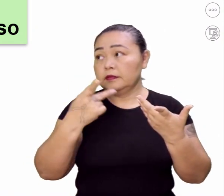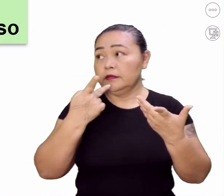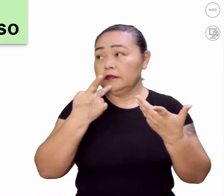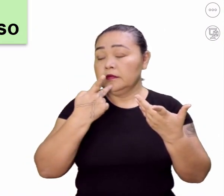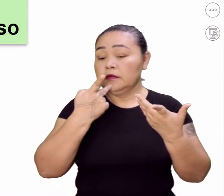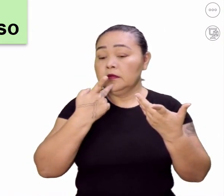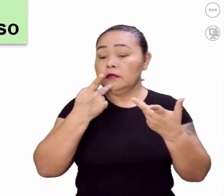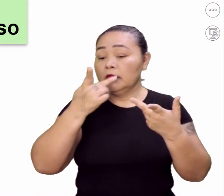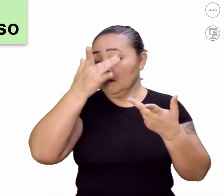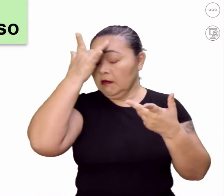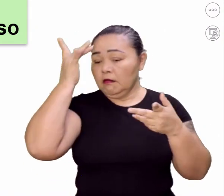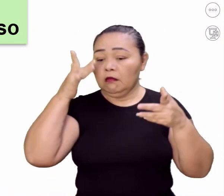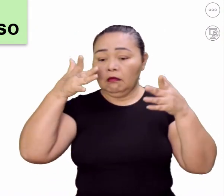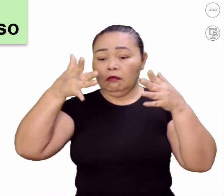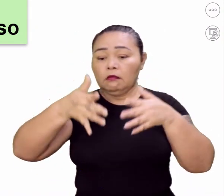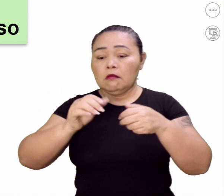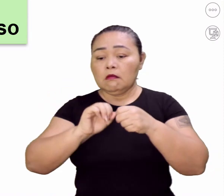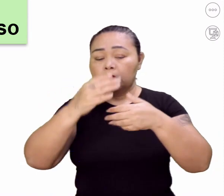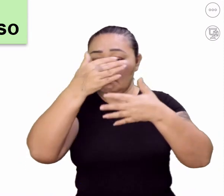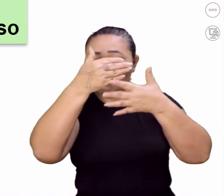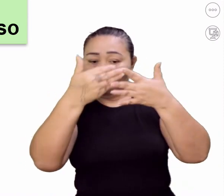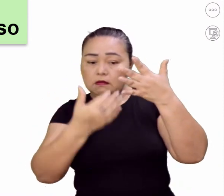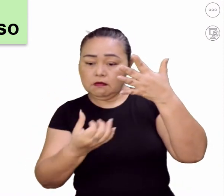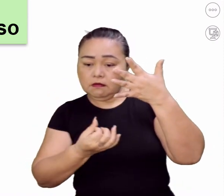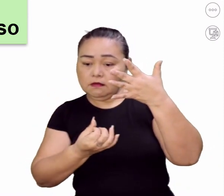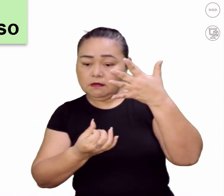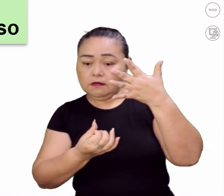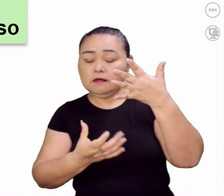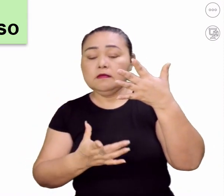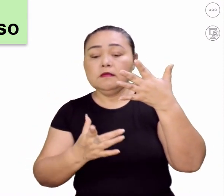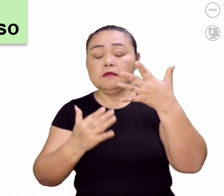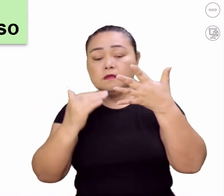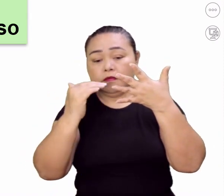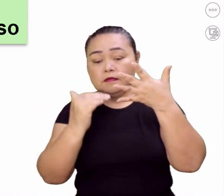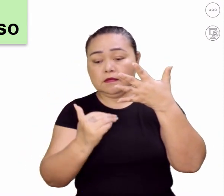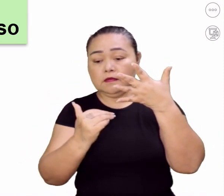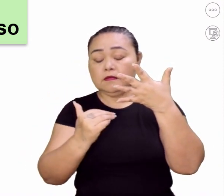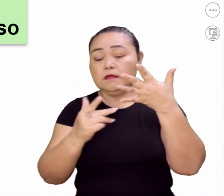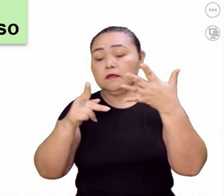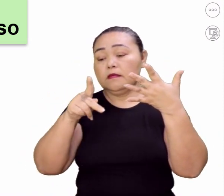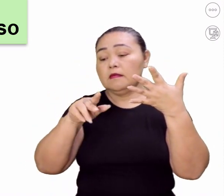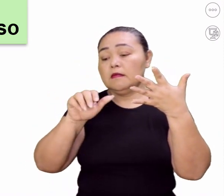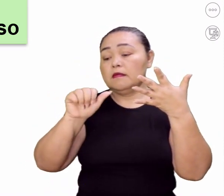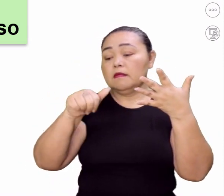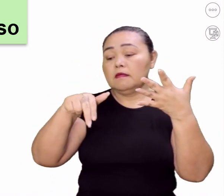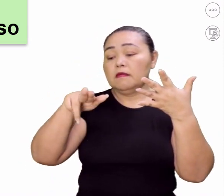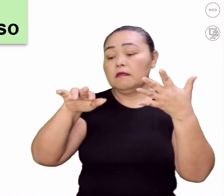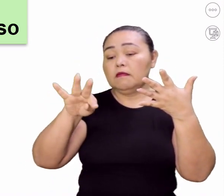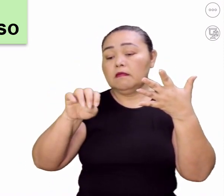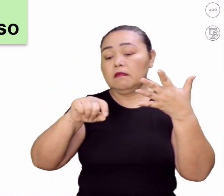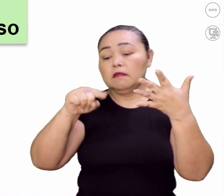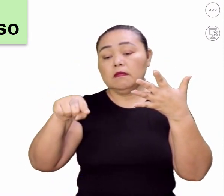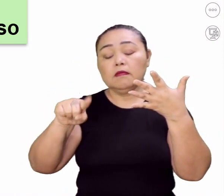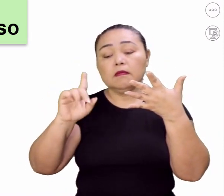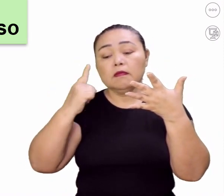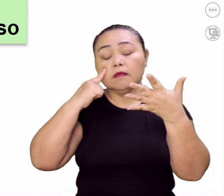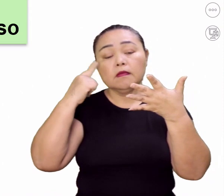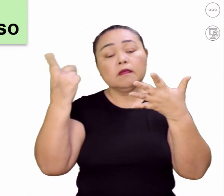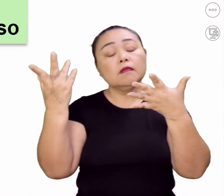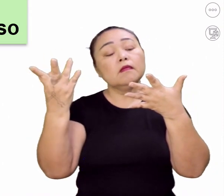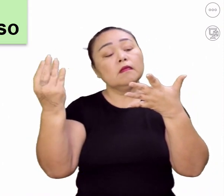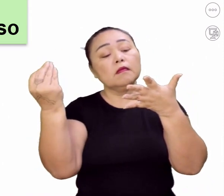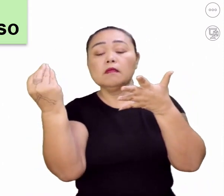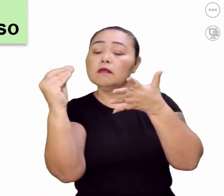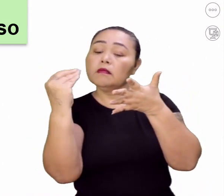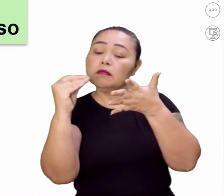de populosos, ele aparece na sexta posição, abaixo do Paquistão. Beleza? Com dados